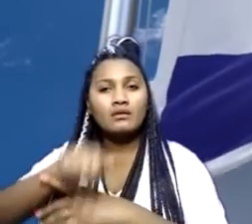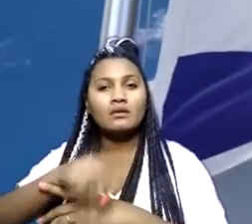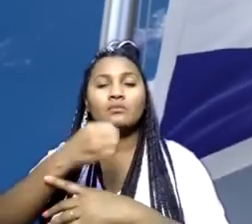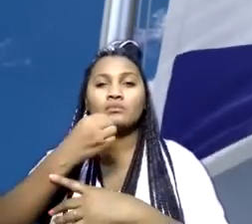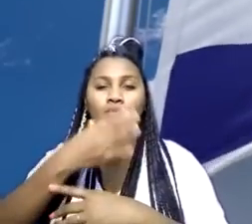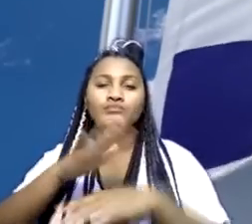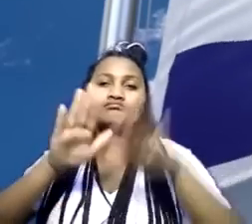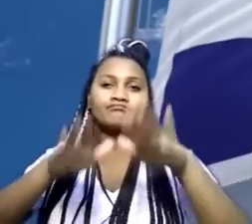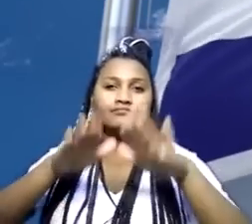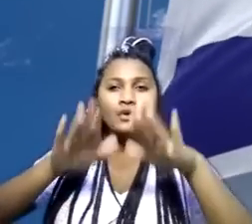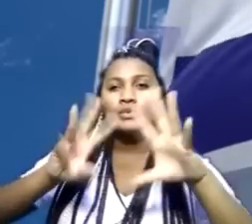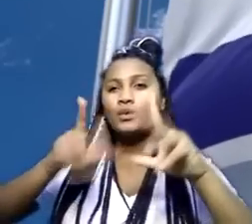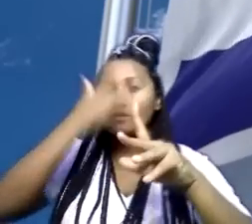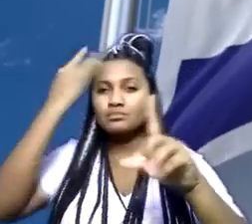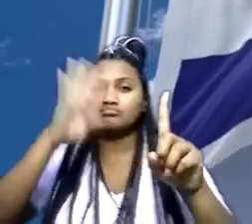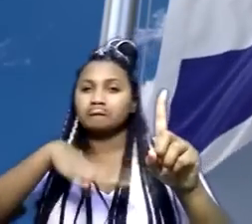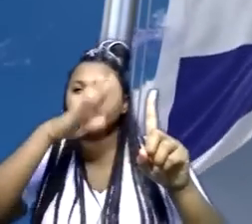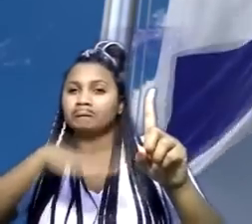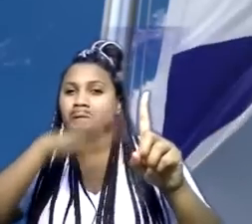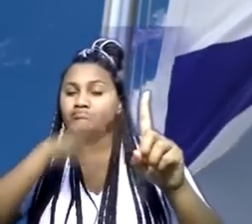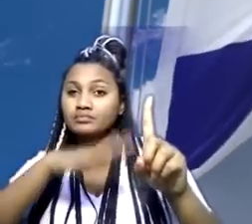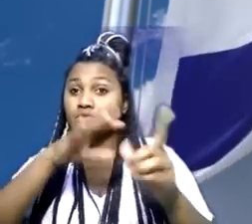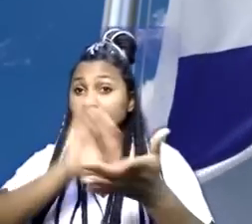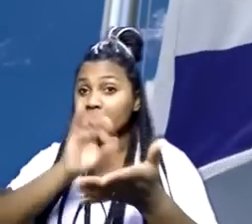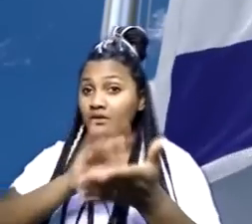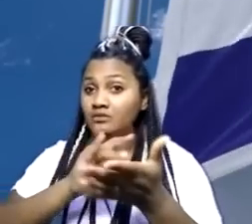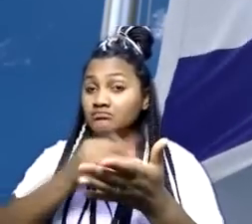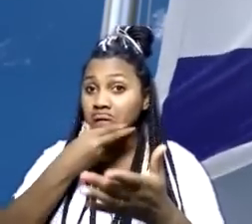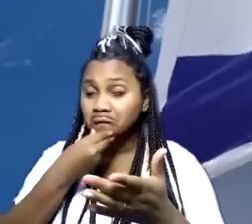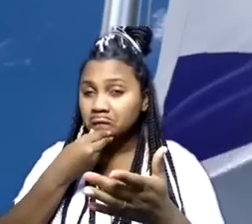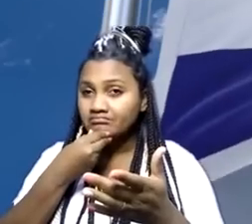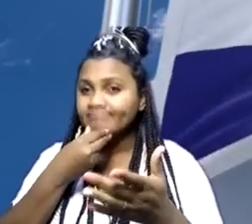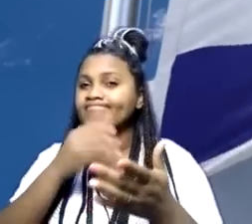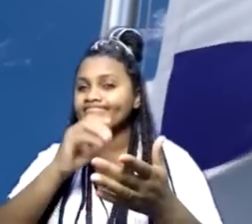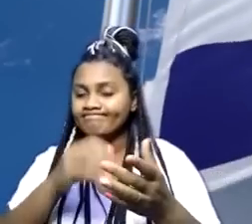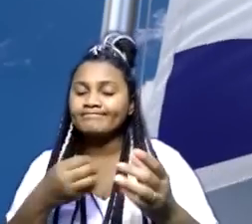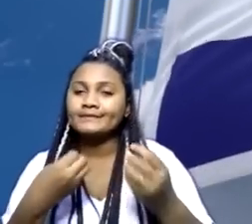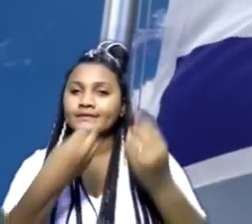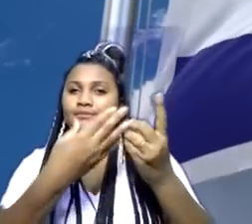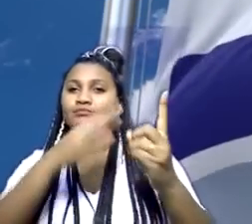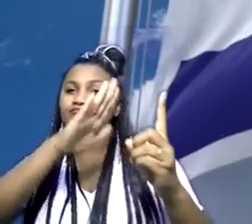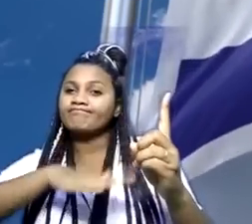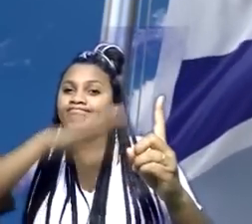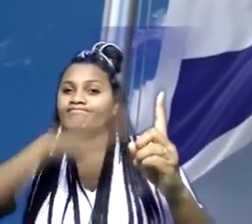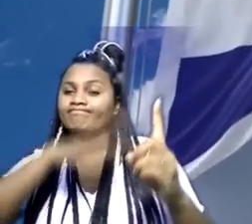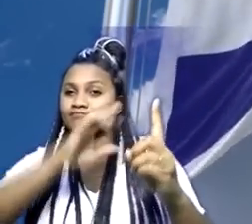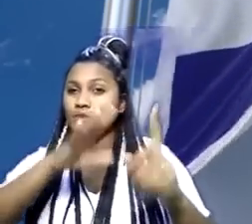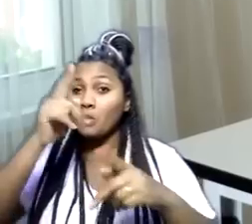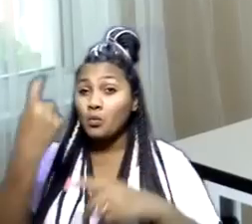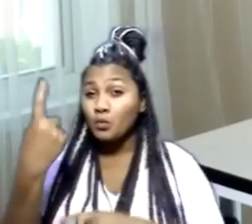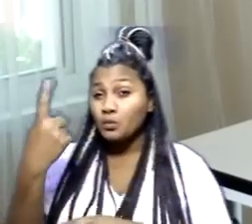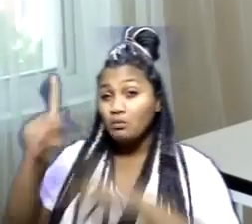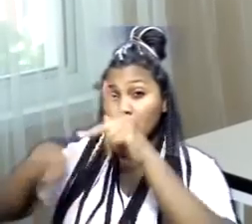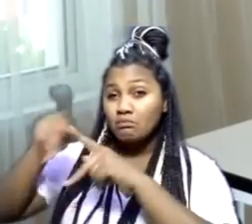a adoração de todas as pessoas, e realmente ele receberá essa adoração. Mas somente um povo na terra